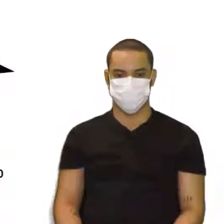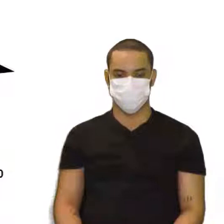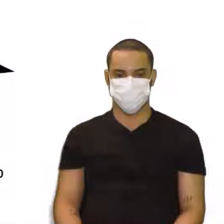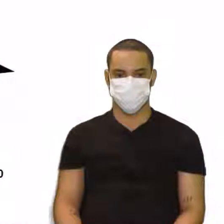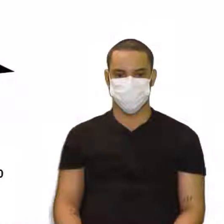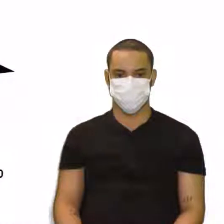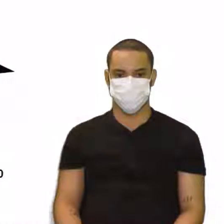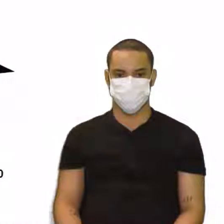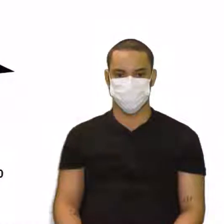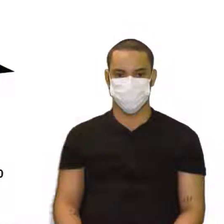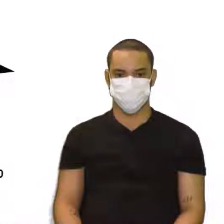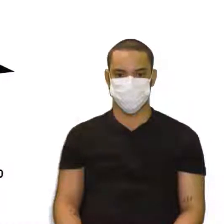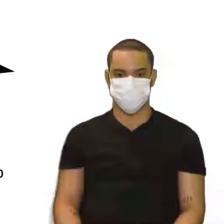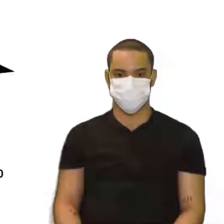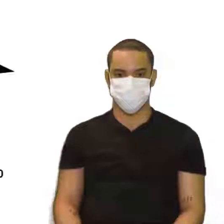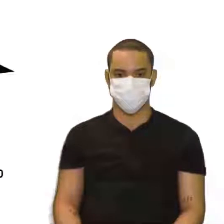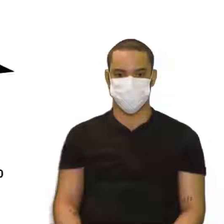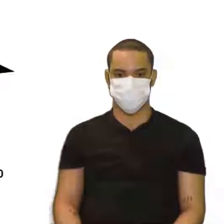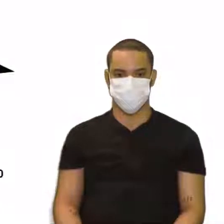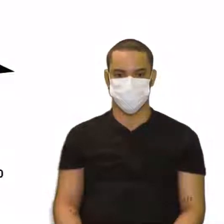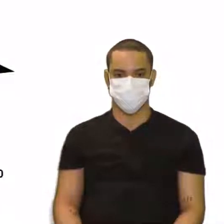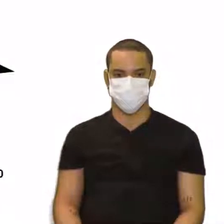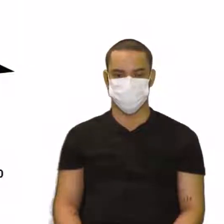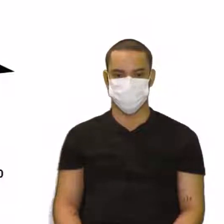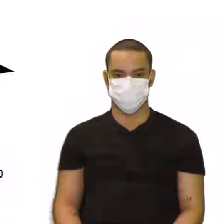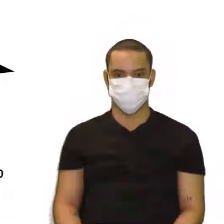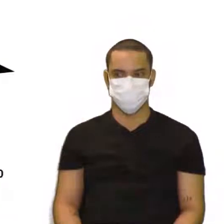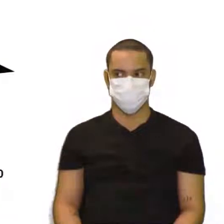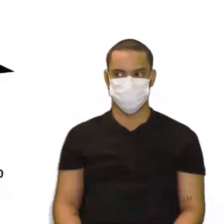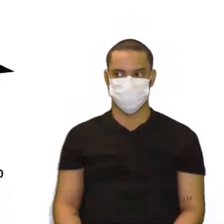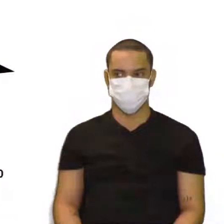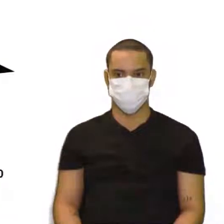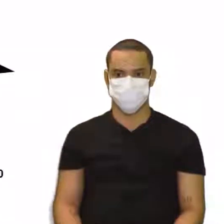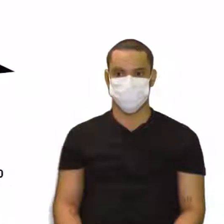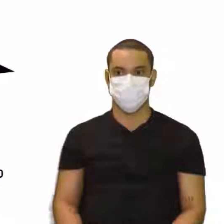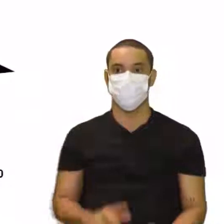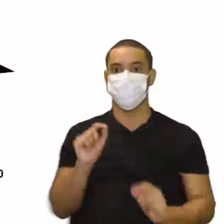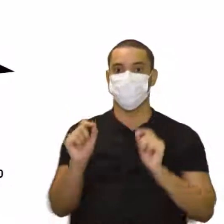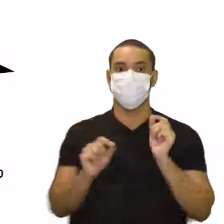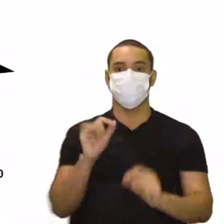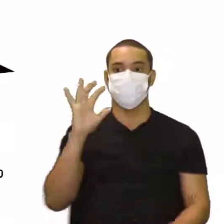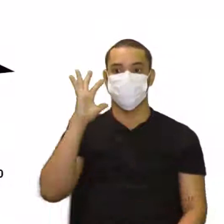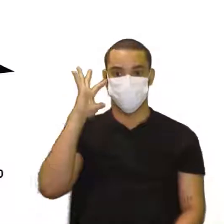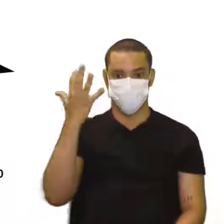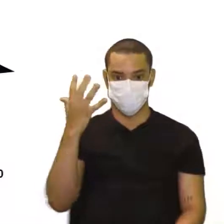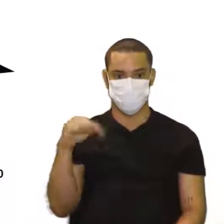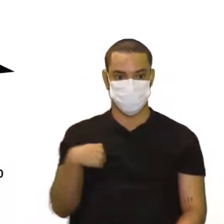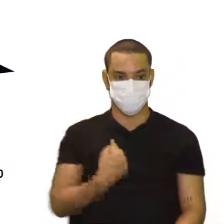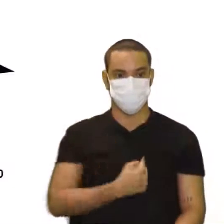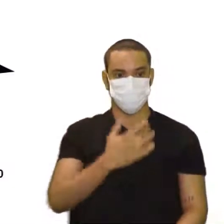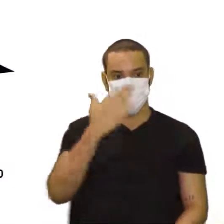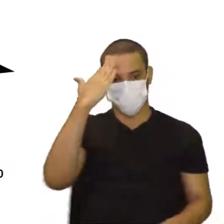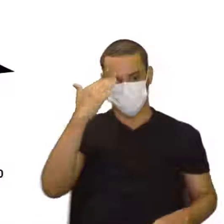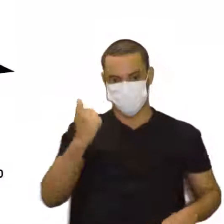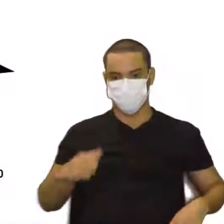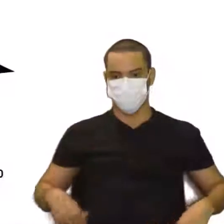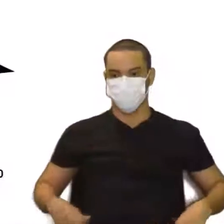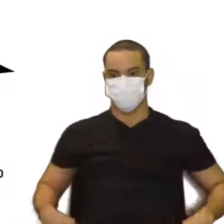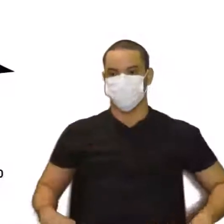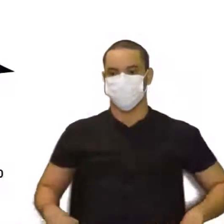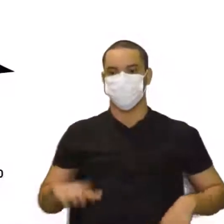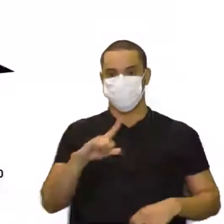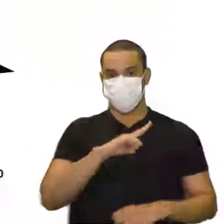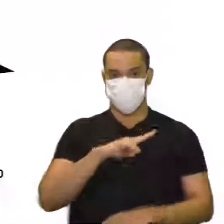Ó, tá aqui a setinha, tá aqui a setinha. O que vai acontecer aqui? Nós sabemos que eu tenho